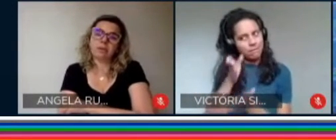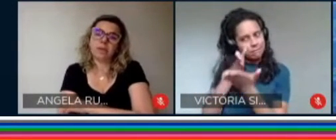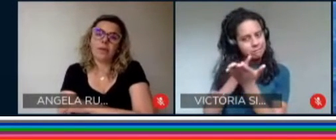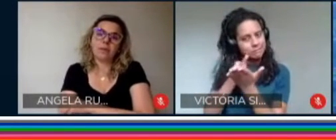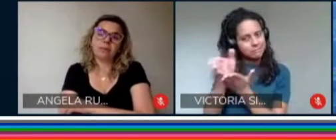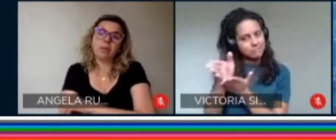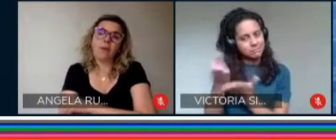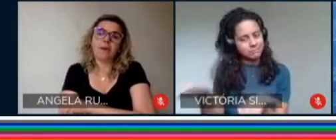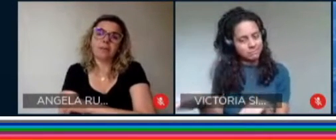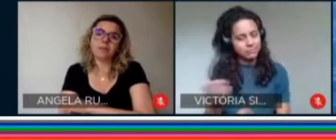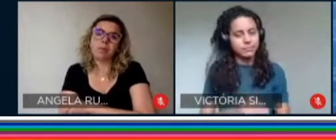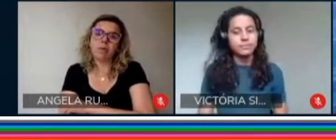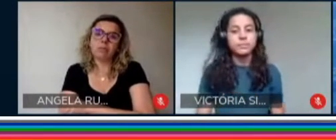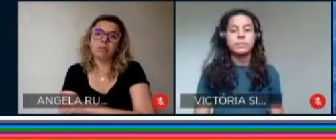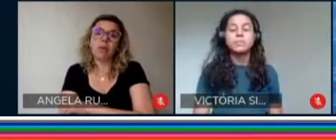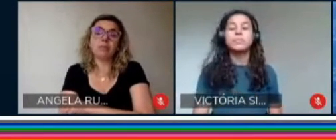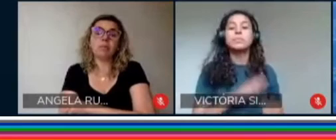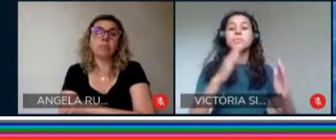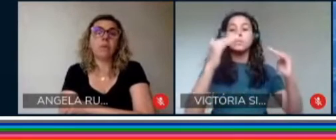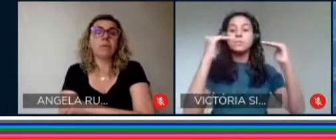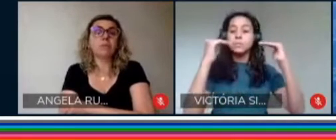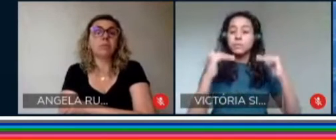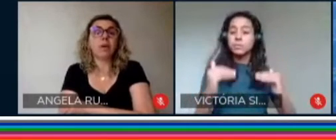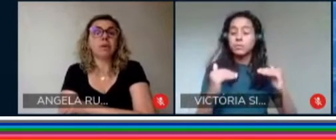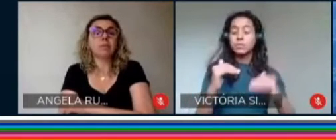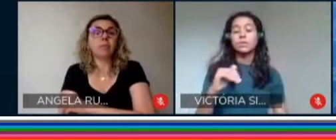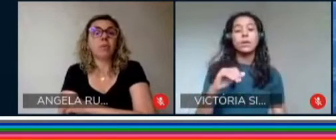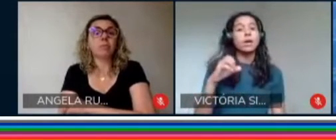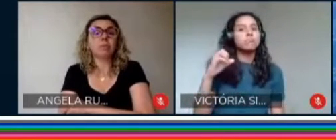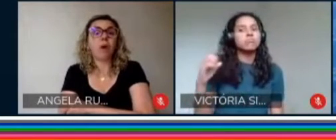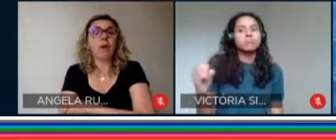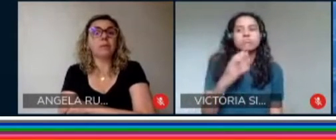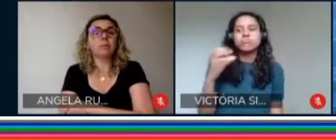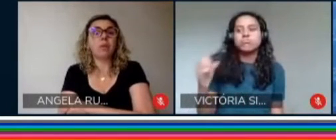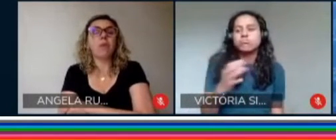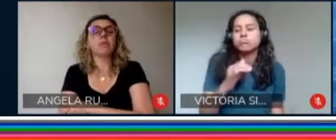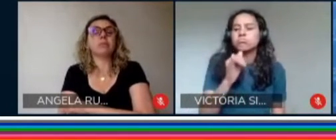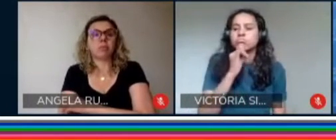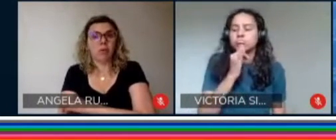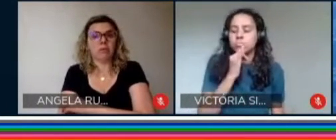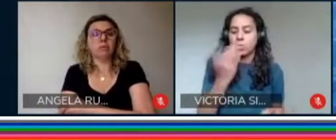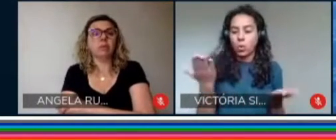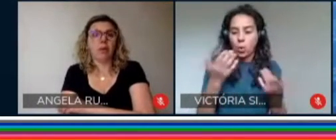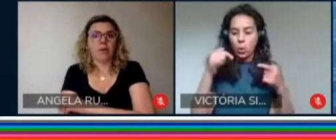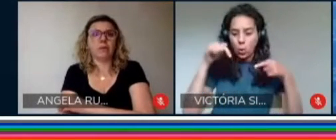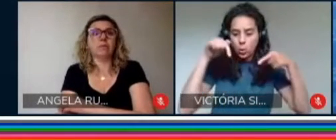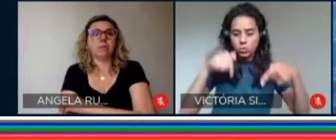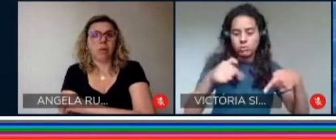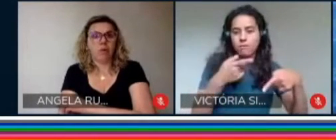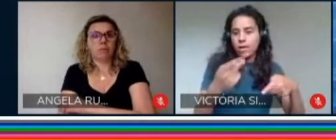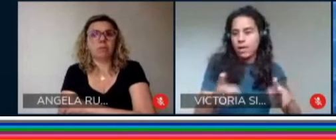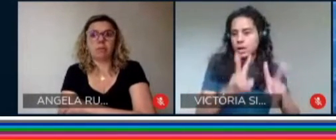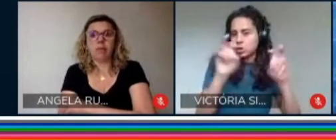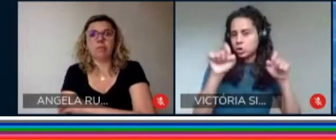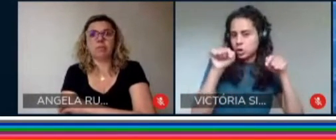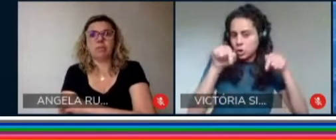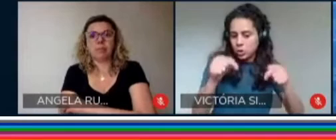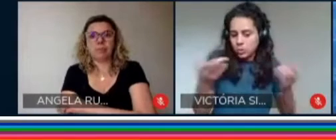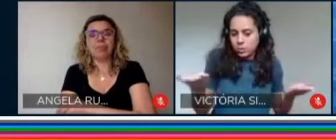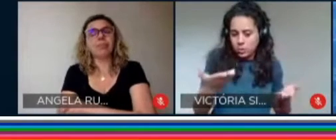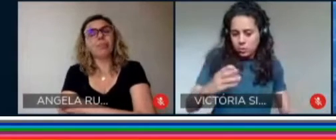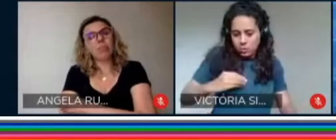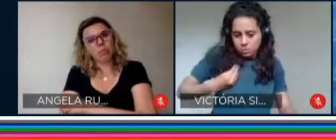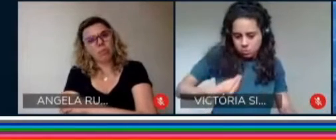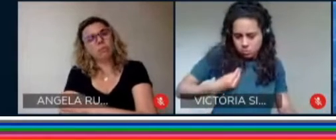Outra coisa é a atualidade, né? Eu quero falar sobre coisas hoje, e volta e meia eu